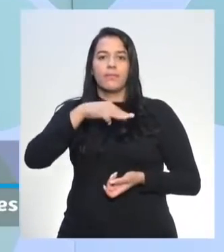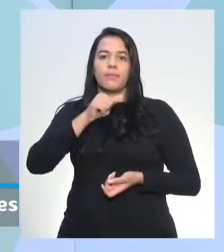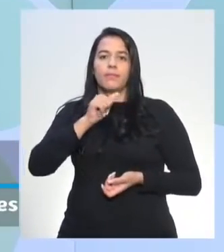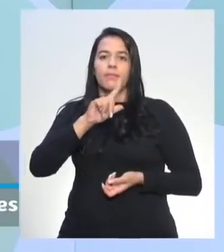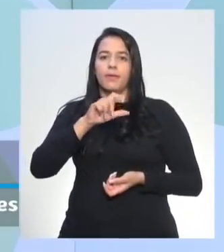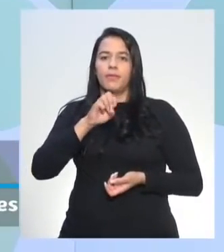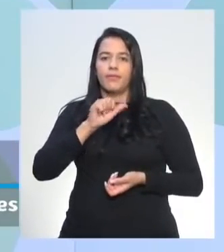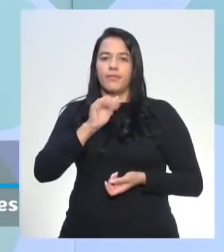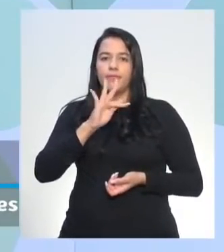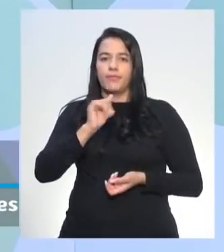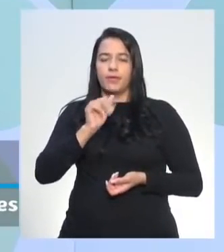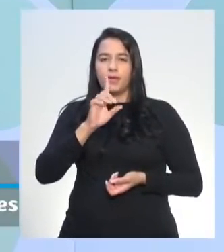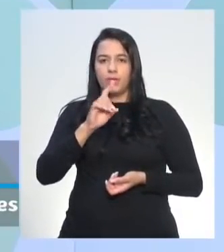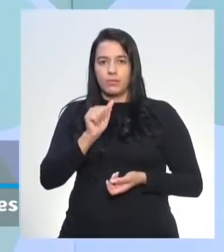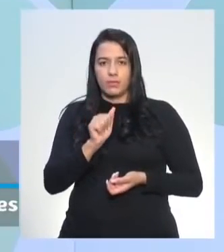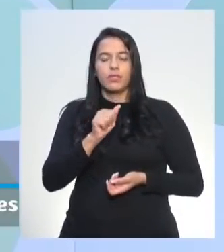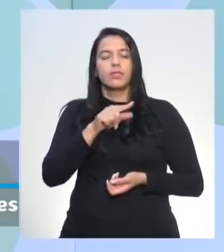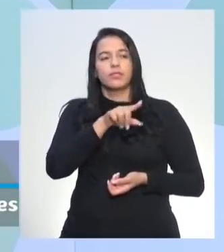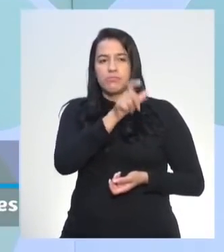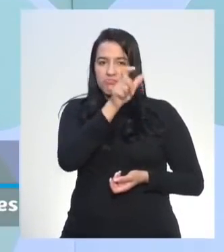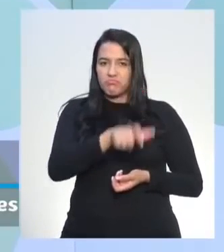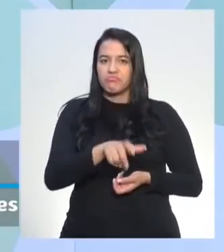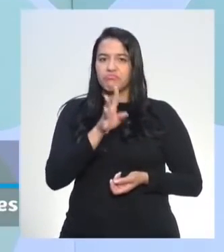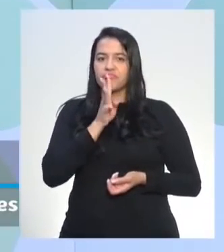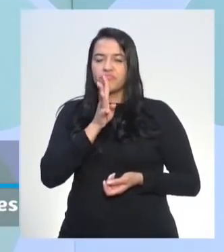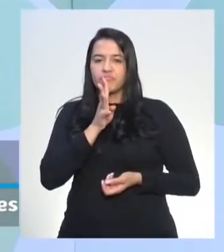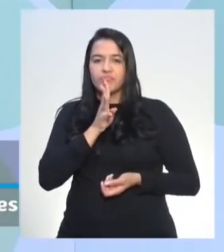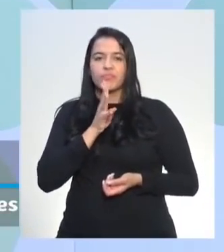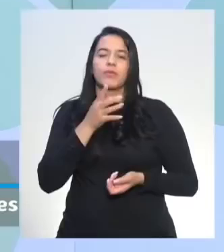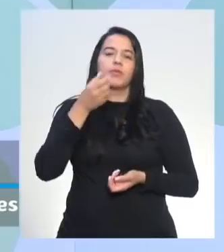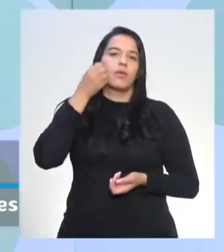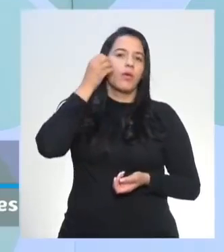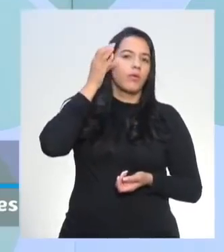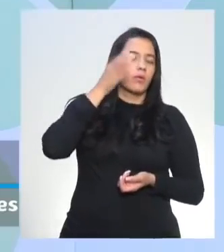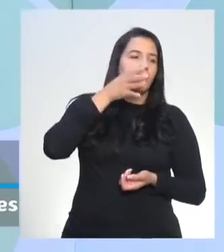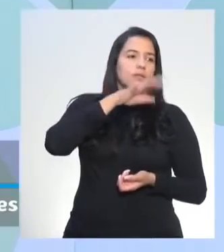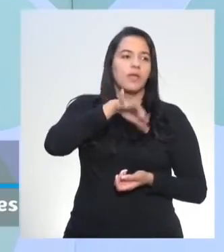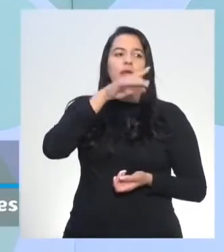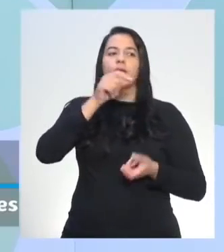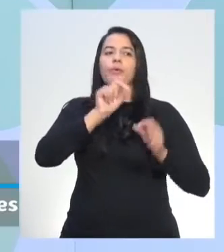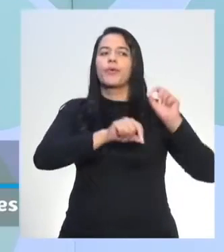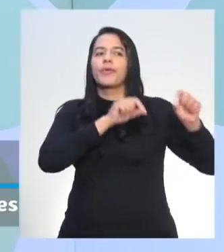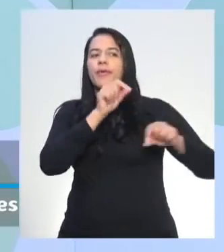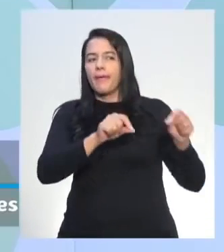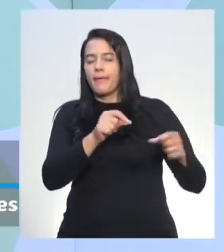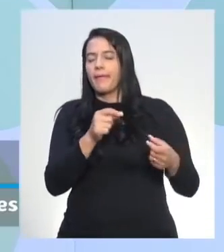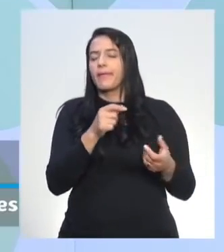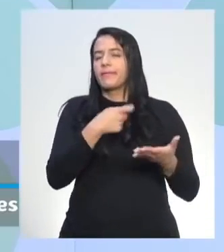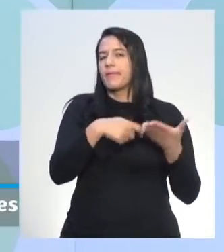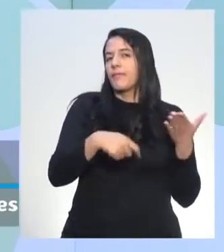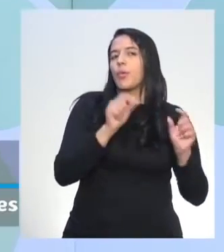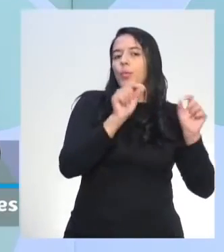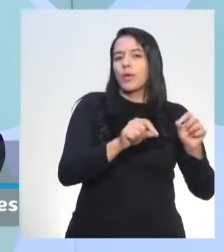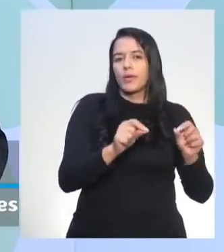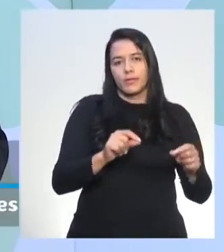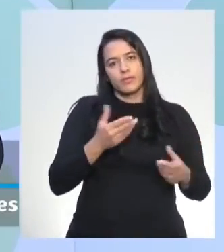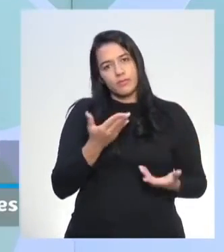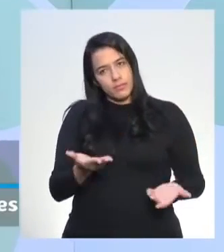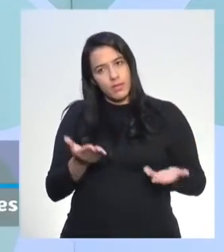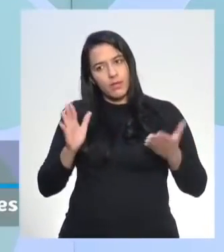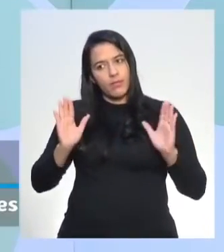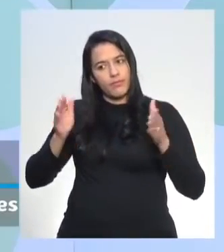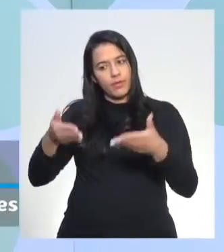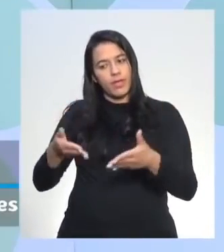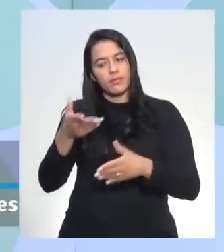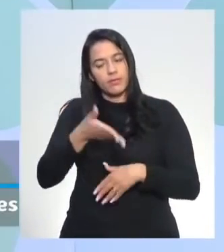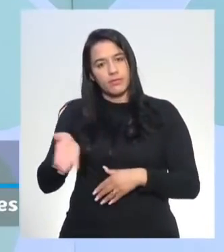já tinham bastante conhecimento, bastante informações sobre. Então, a linguagem foi mais direcionada para eles. É aquilo que